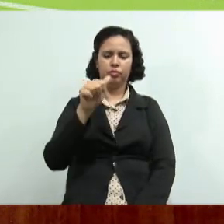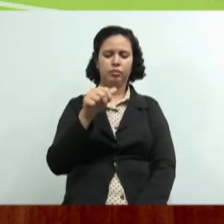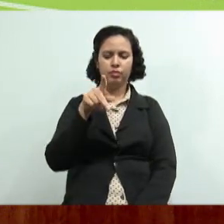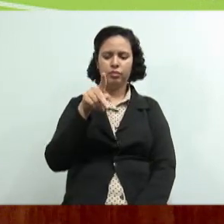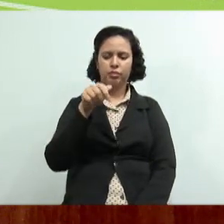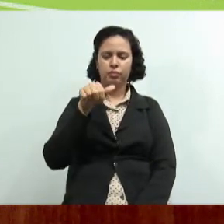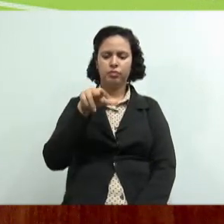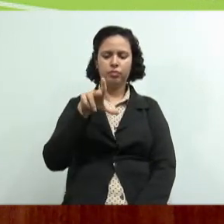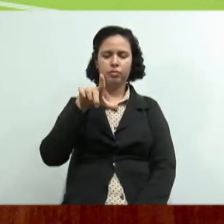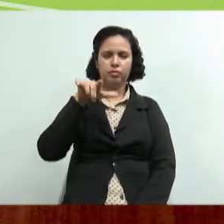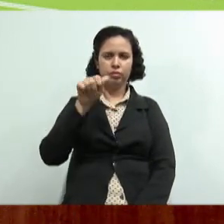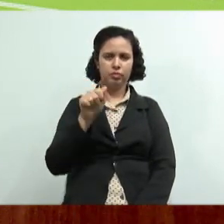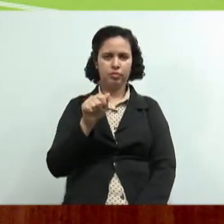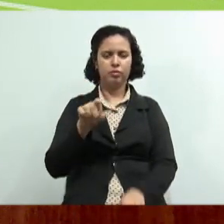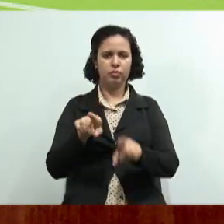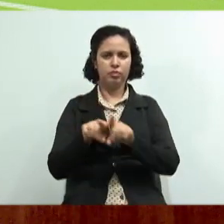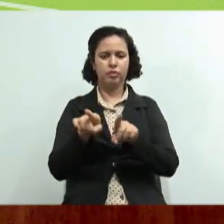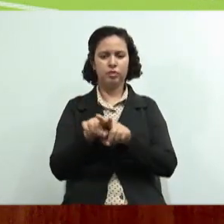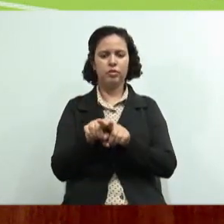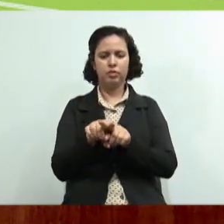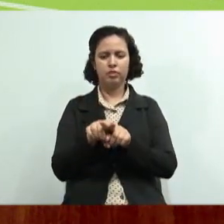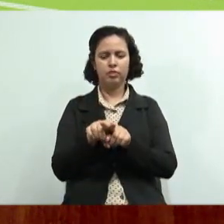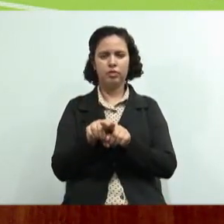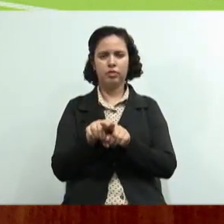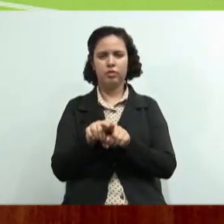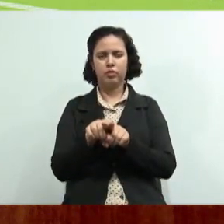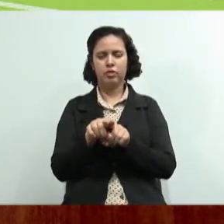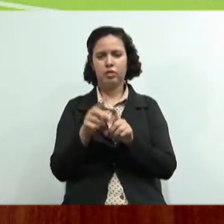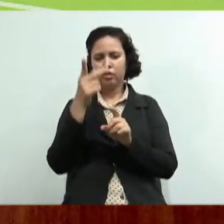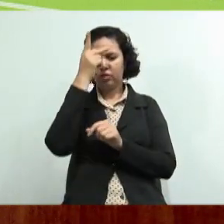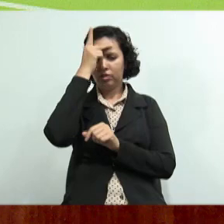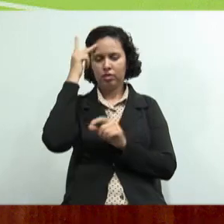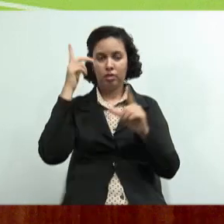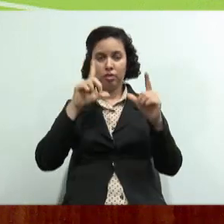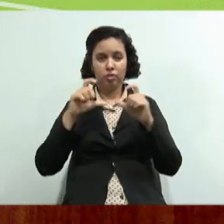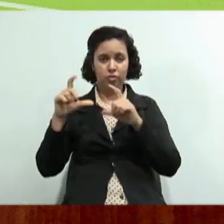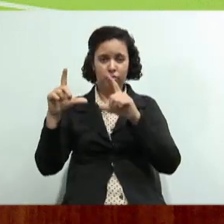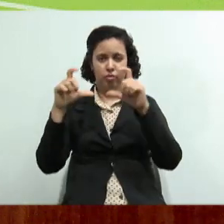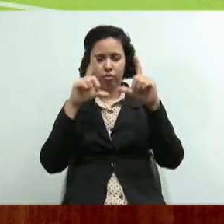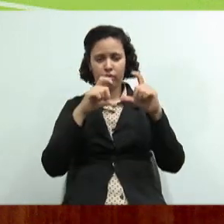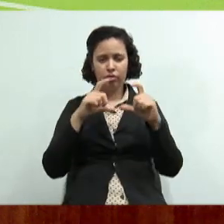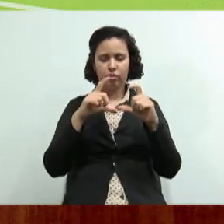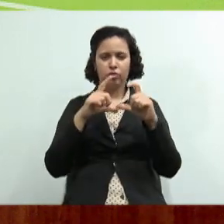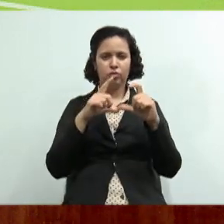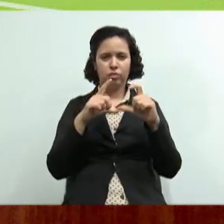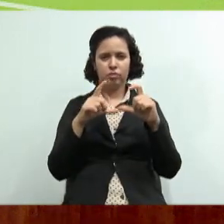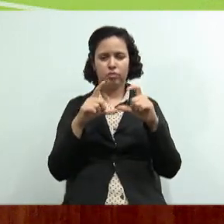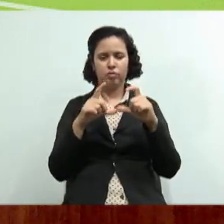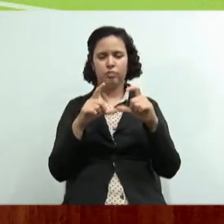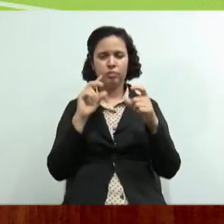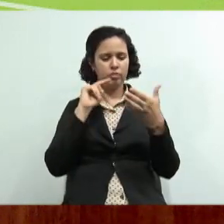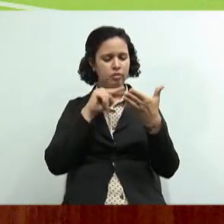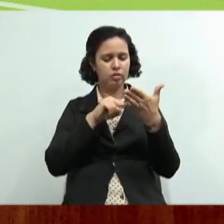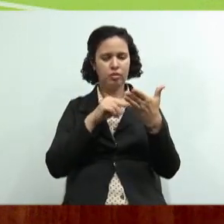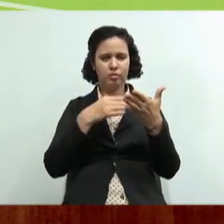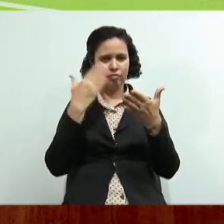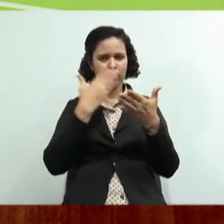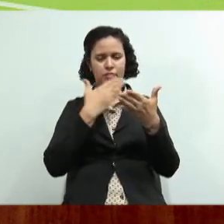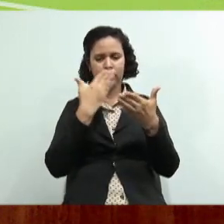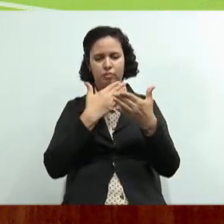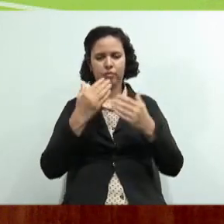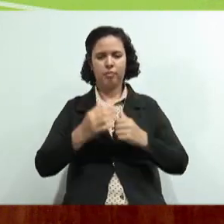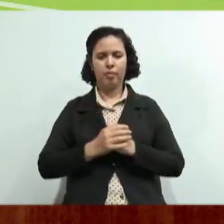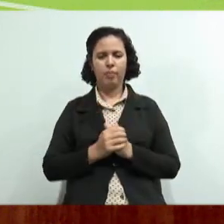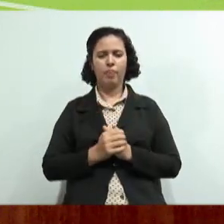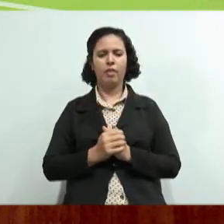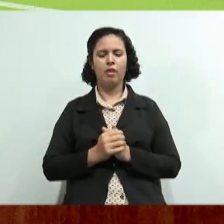Naíse, é que o pessoal está mandando a foto dos cadernos, então às vezes o foco não fica muito bom. Mas Naíse,